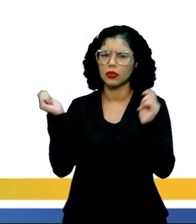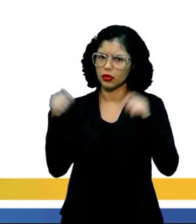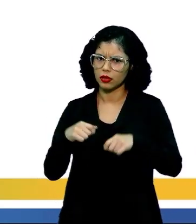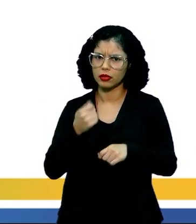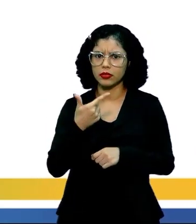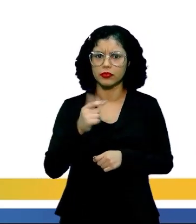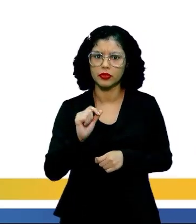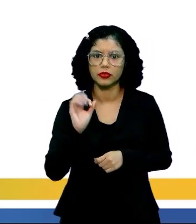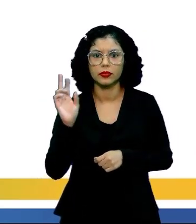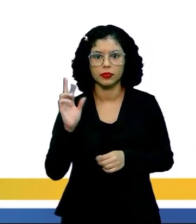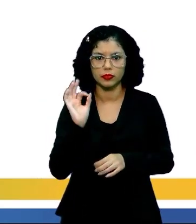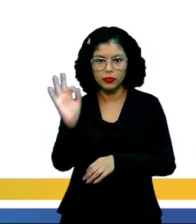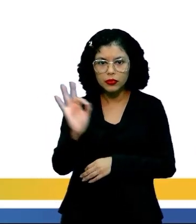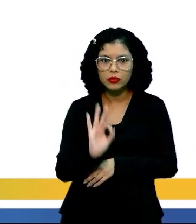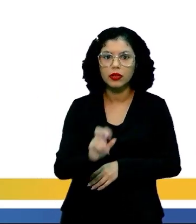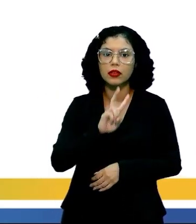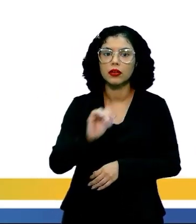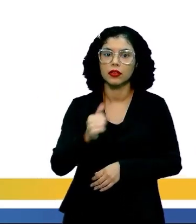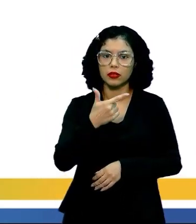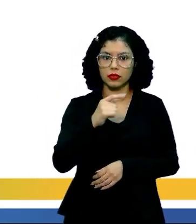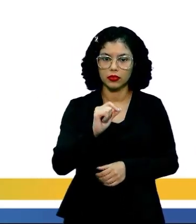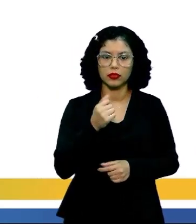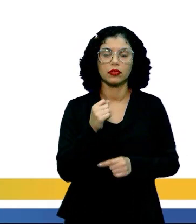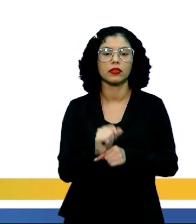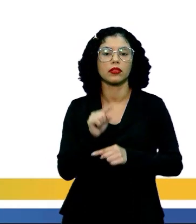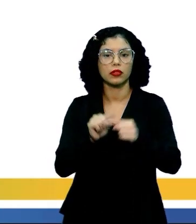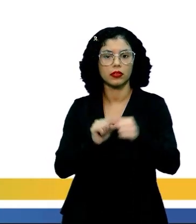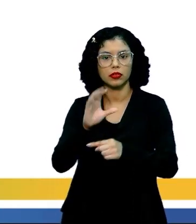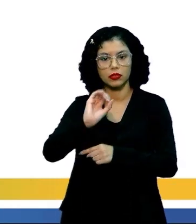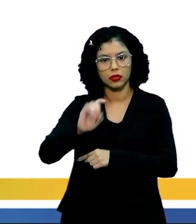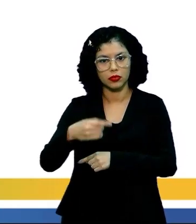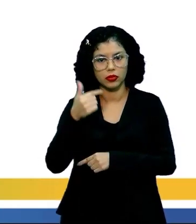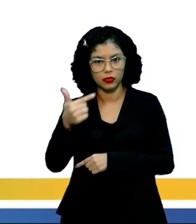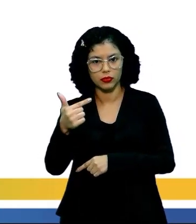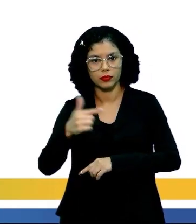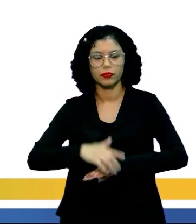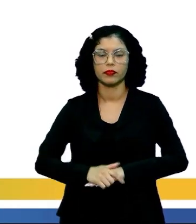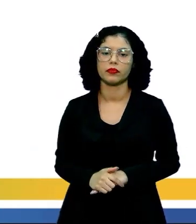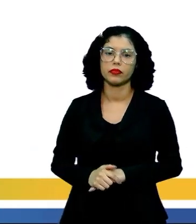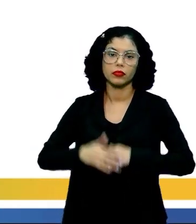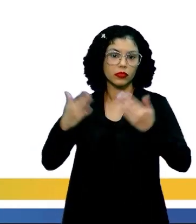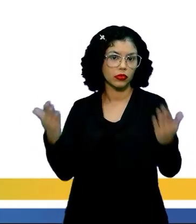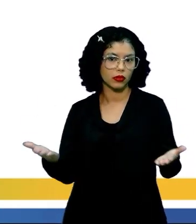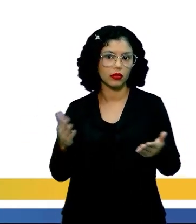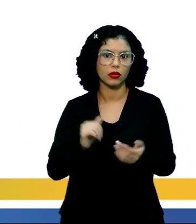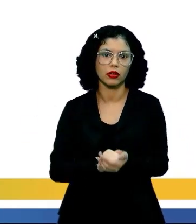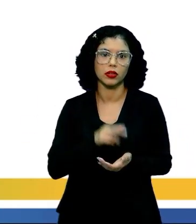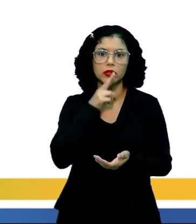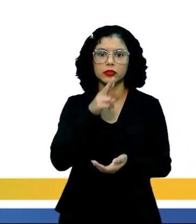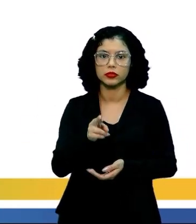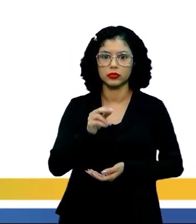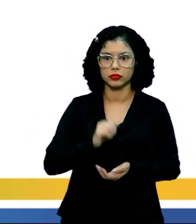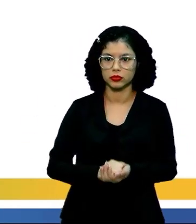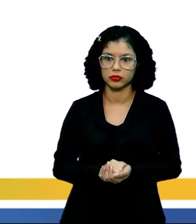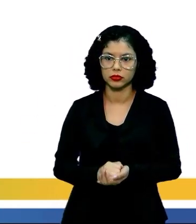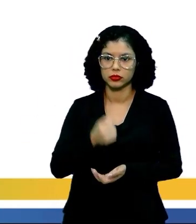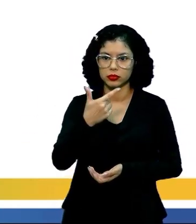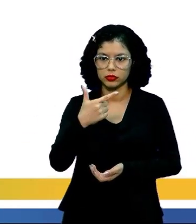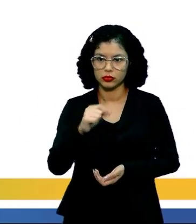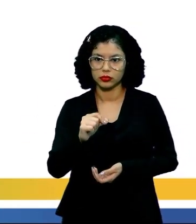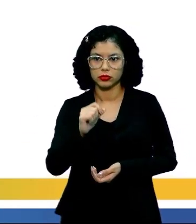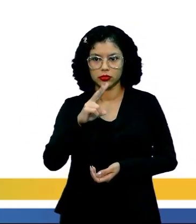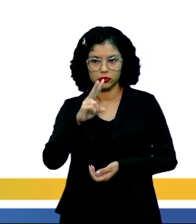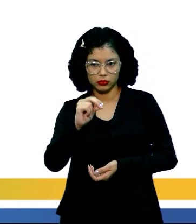possui o desconto de 20 vai ter 20%, que é igual a 0,2. Então, eu vou calcular 20%